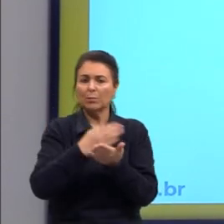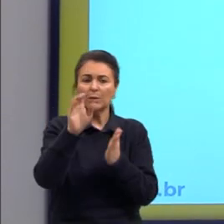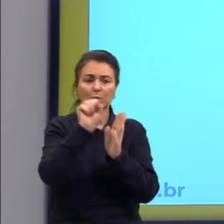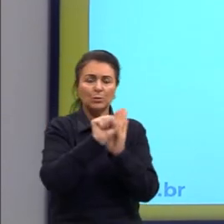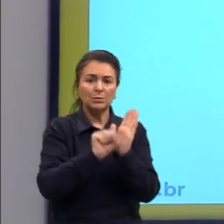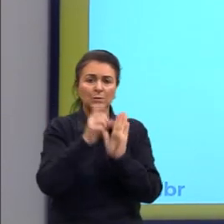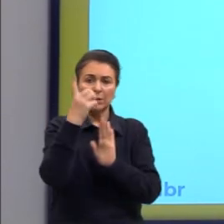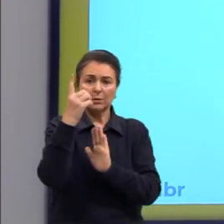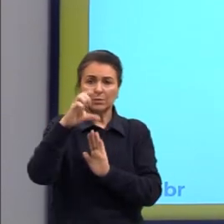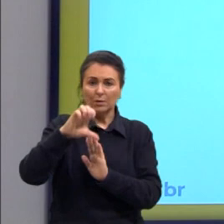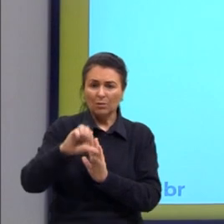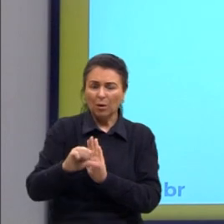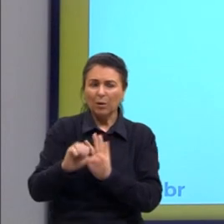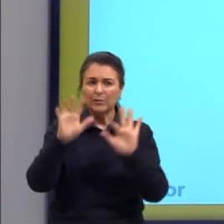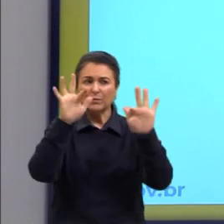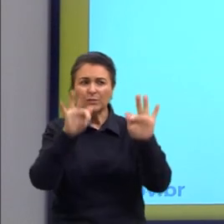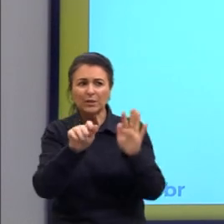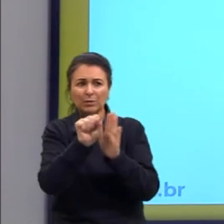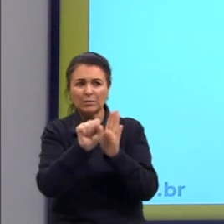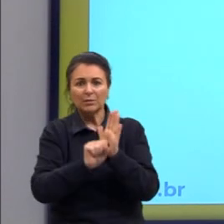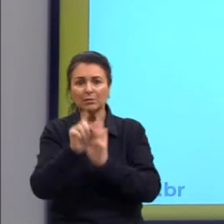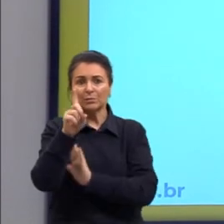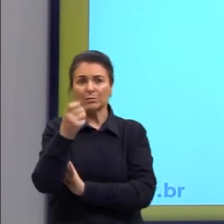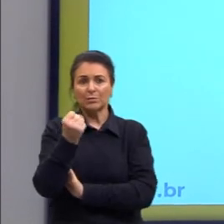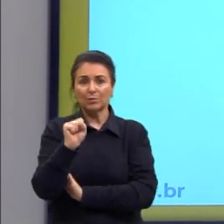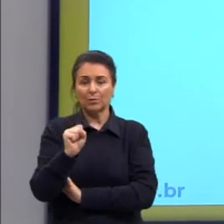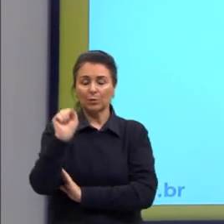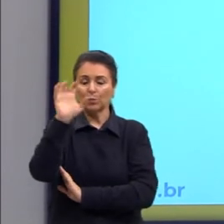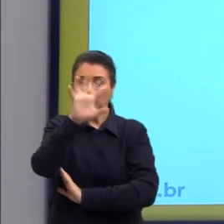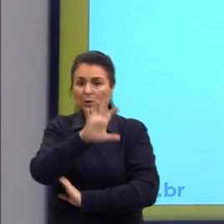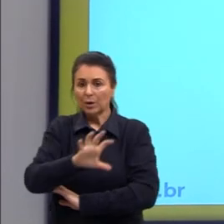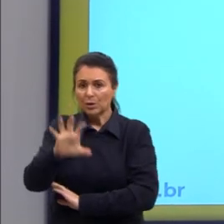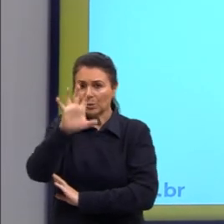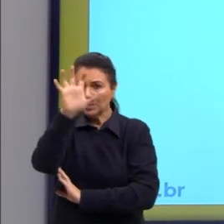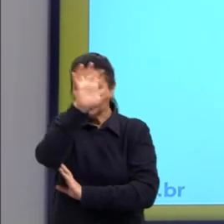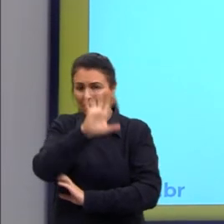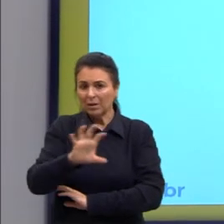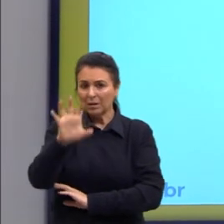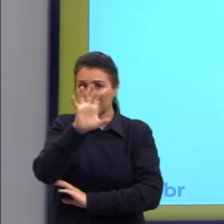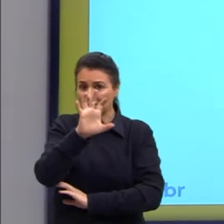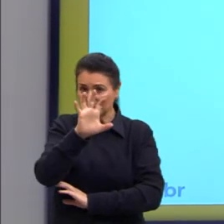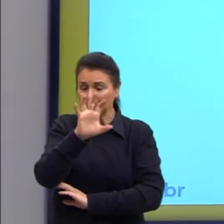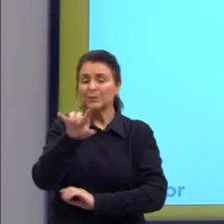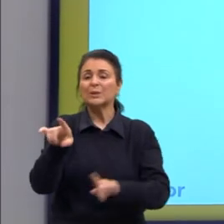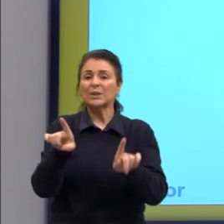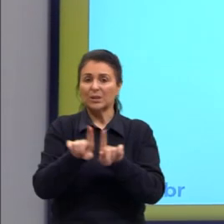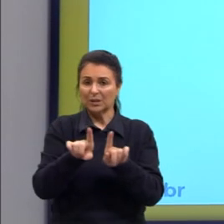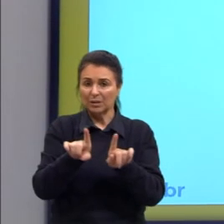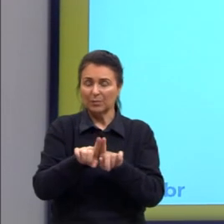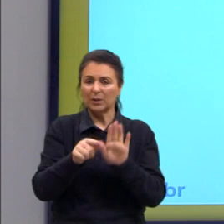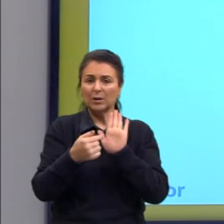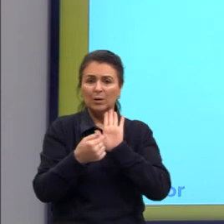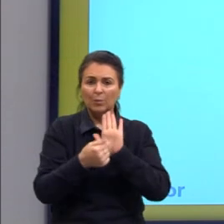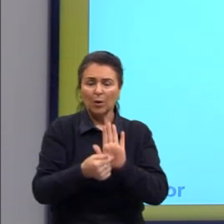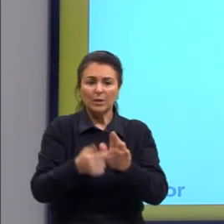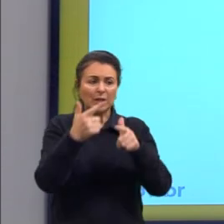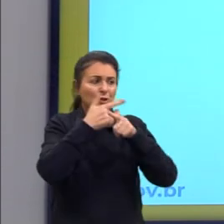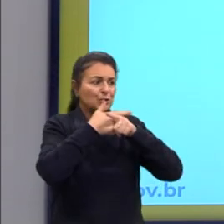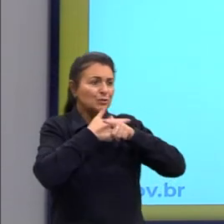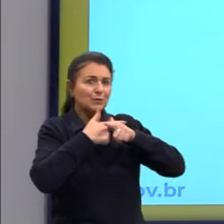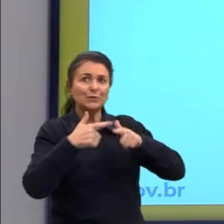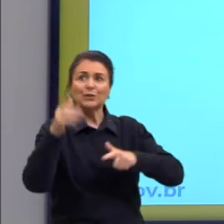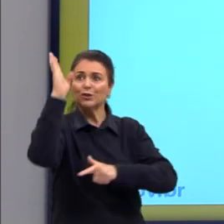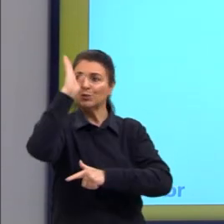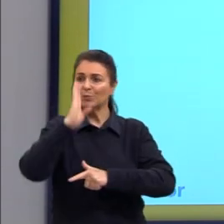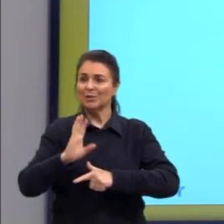19 final do século 18 regionalistas que ele que traz essa questão de dividir o